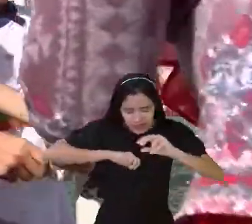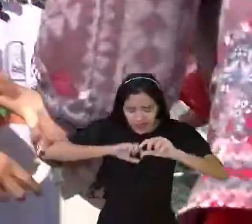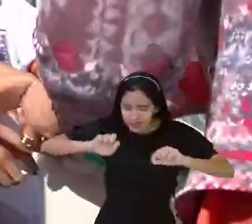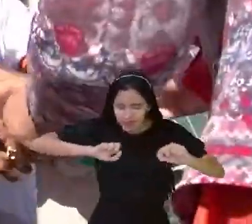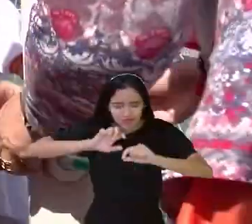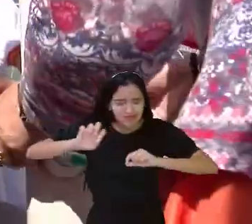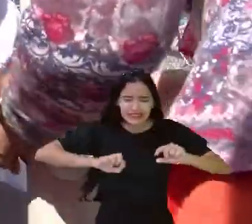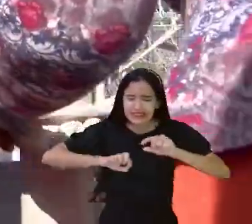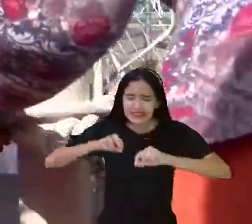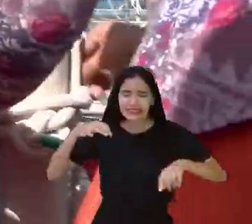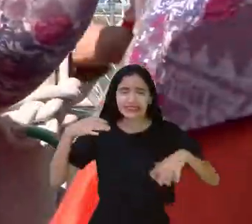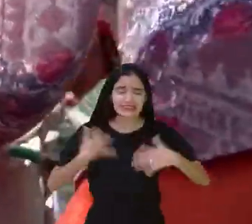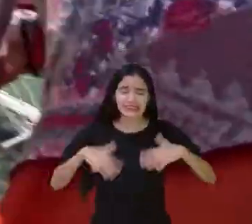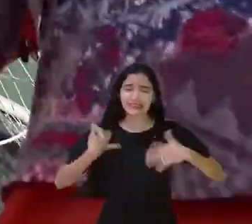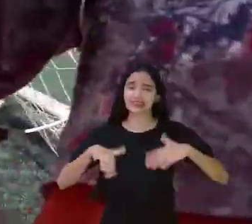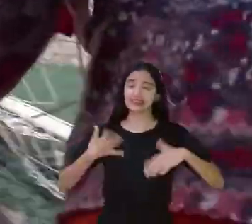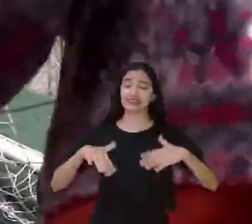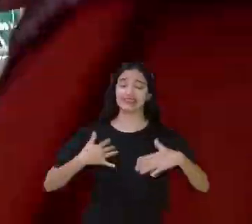Tchau.